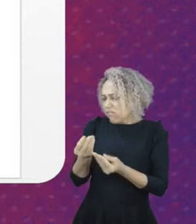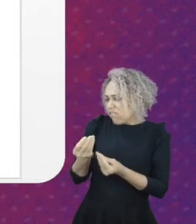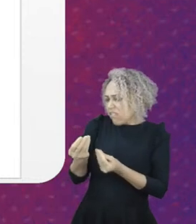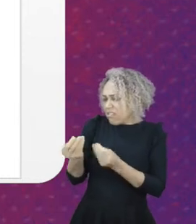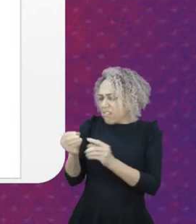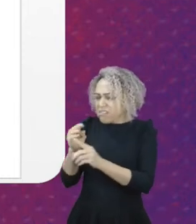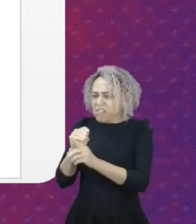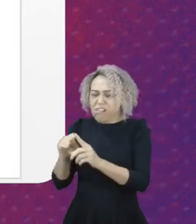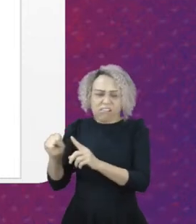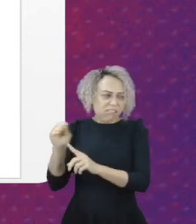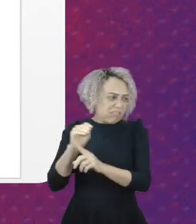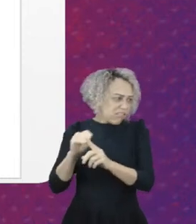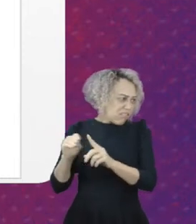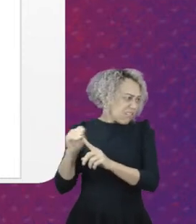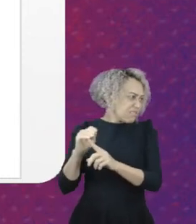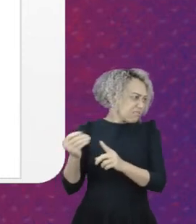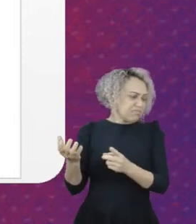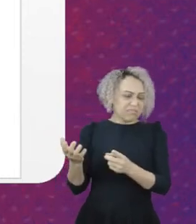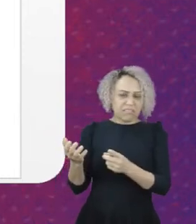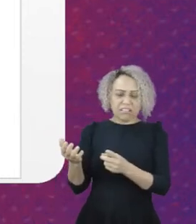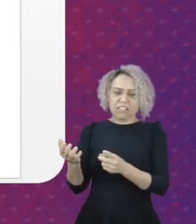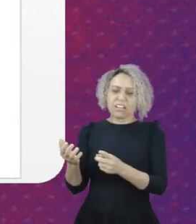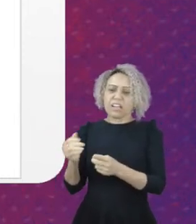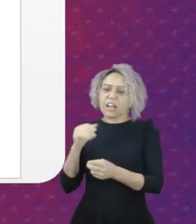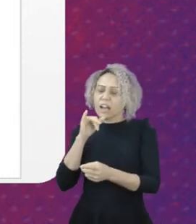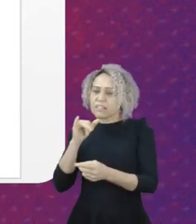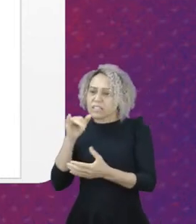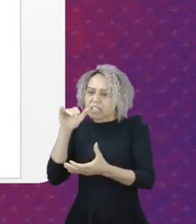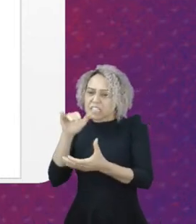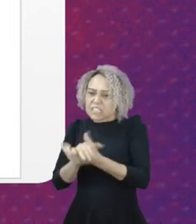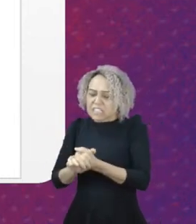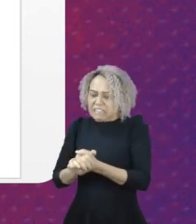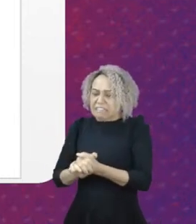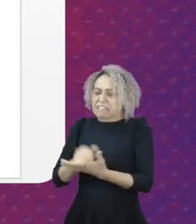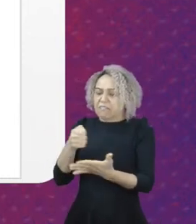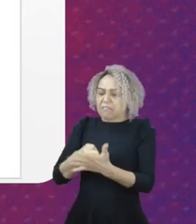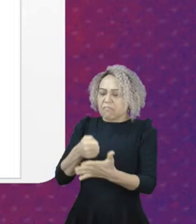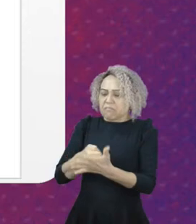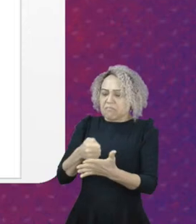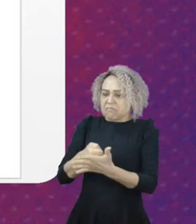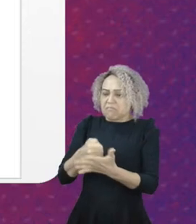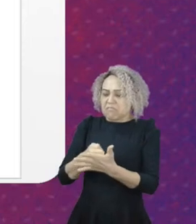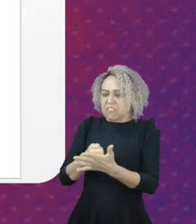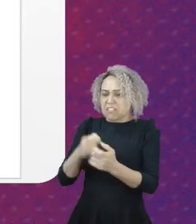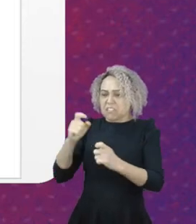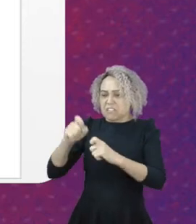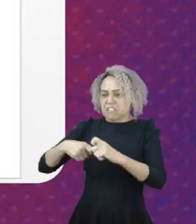pessoas mentalmente ou fisicamente incapazes, o casamento ou coabitação forçados, né?